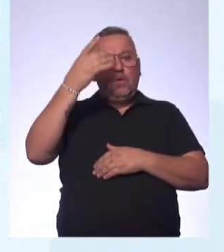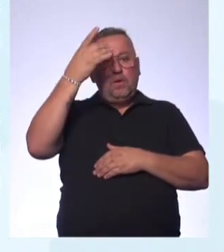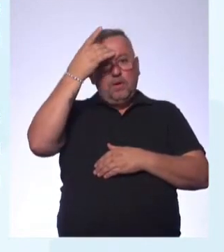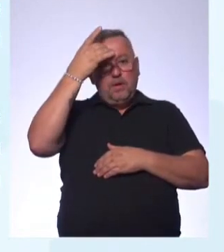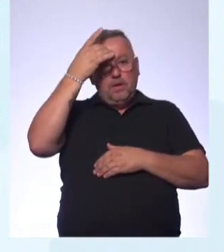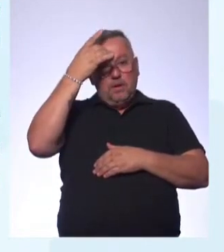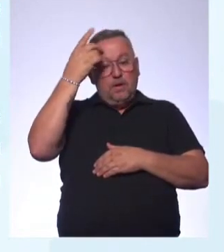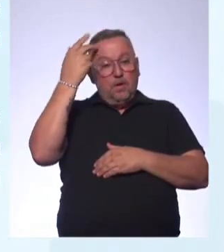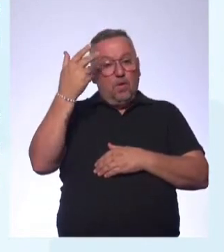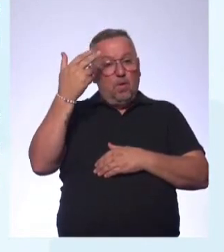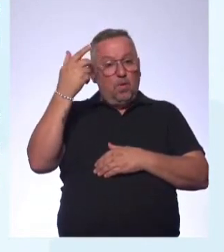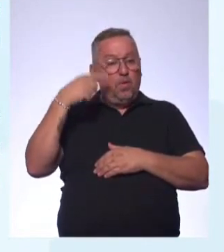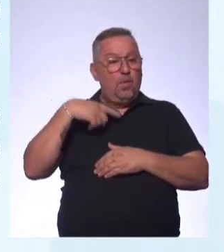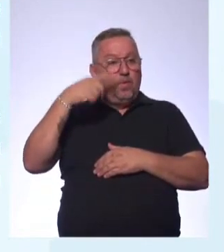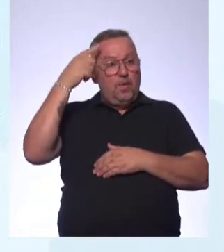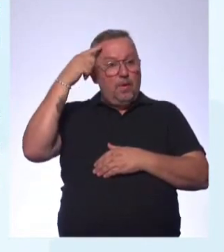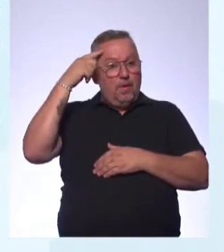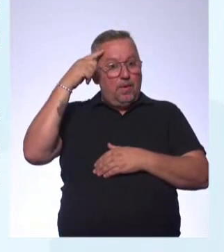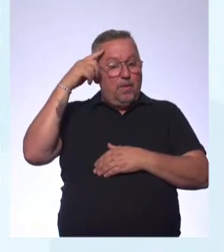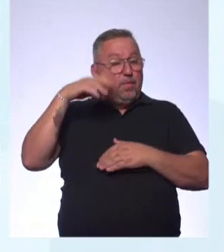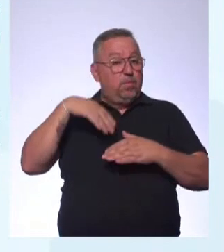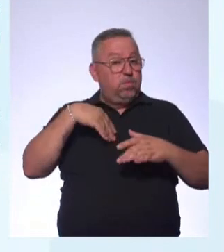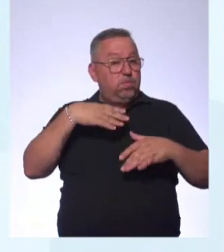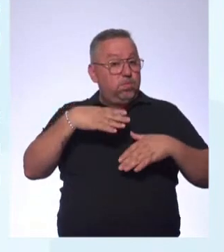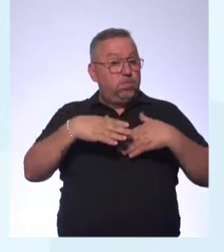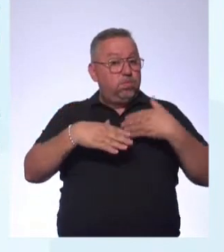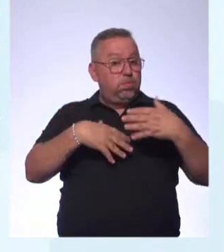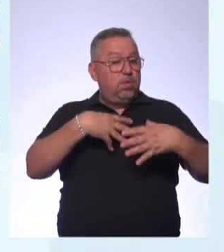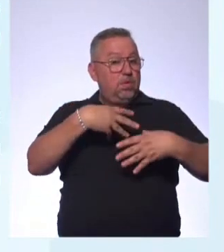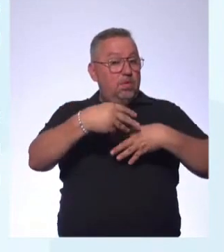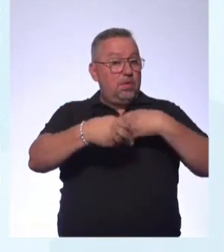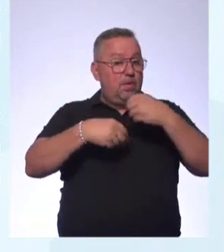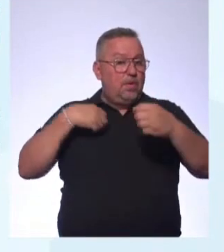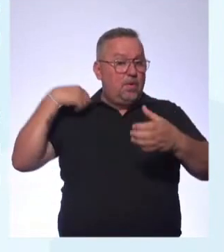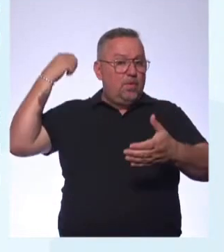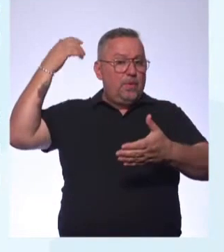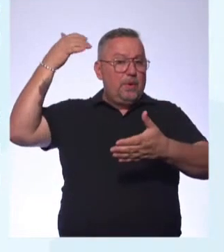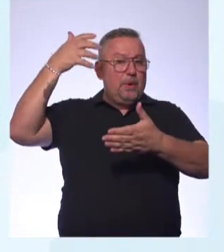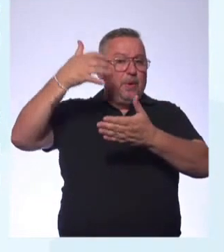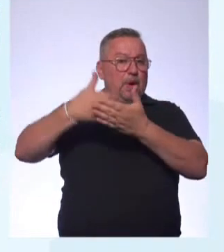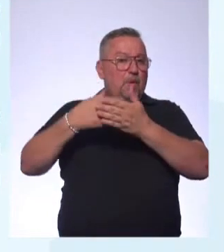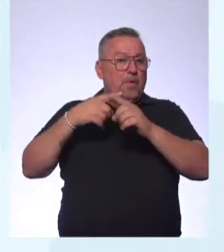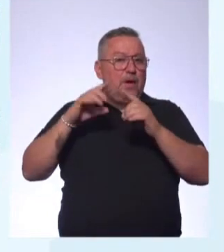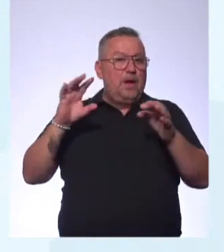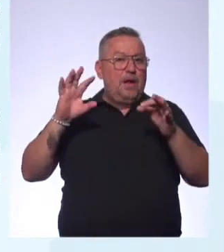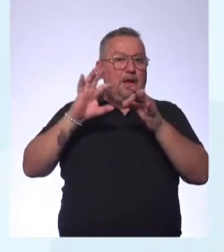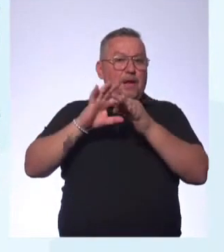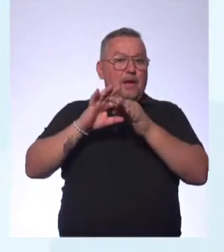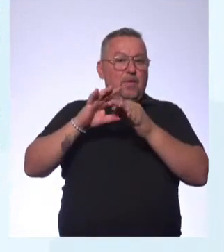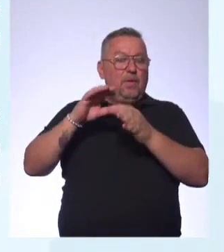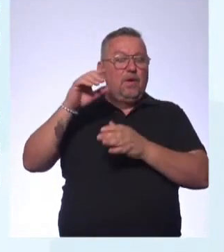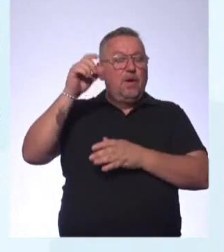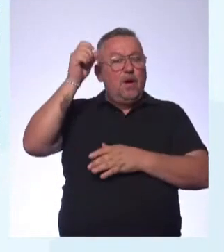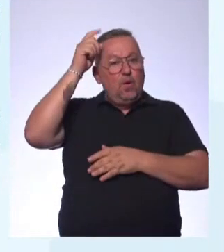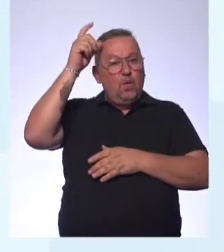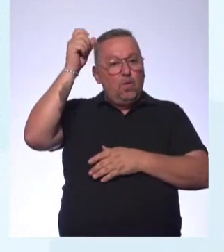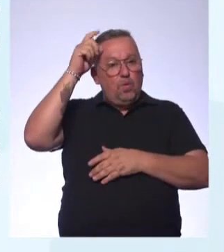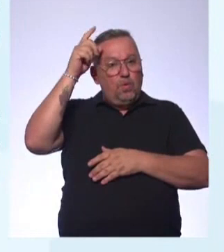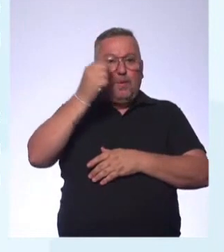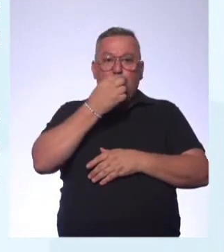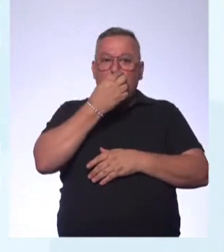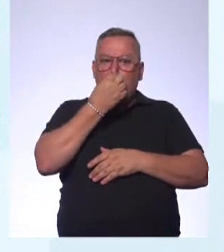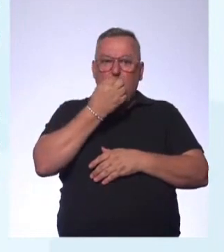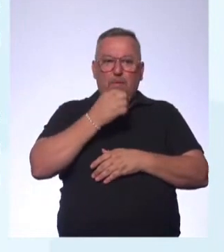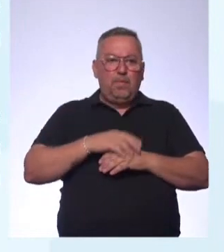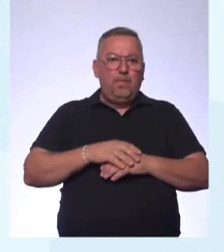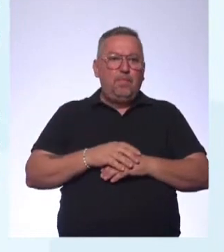um pensamento passado de geração em geração, porque ele está ligado à cultura. Nós acabamos de falar isso. Então, a